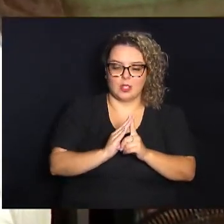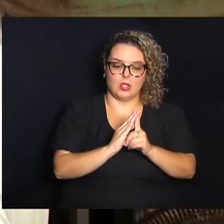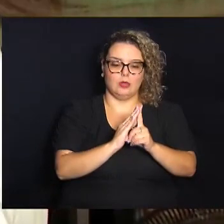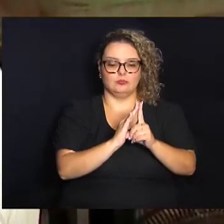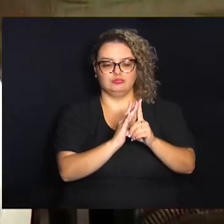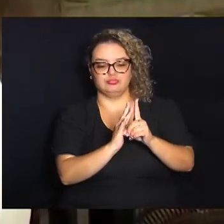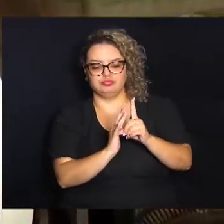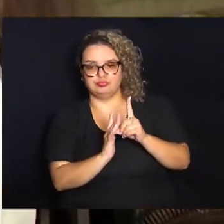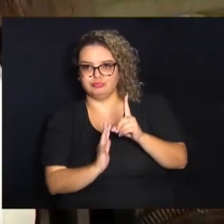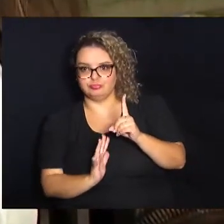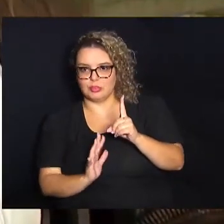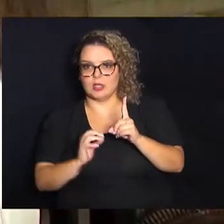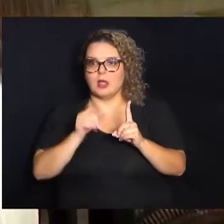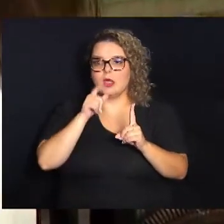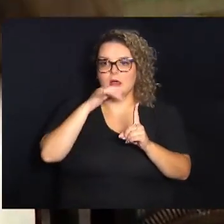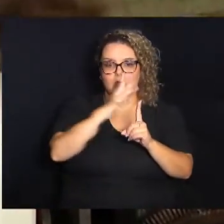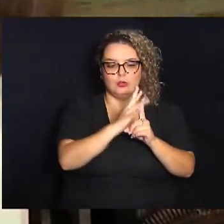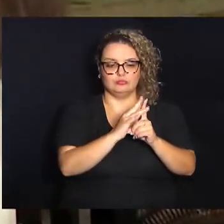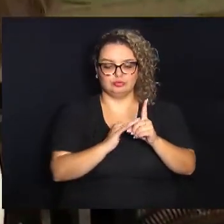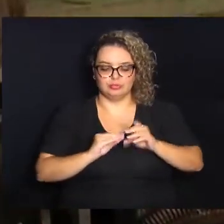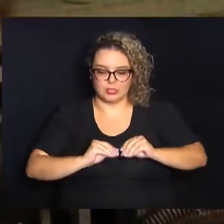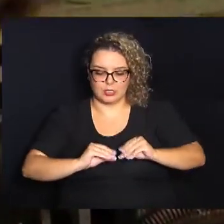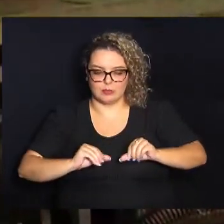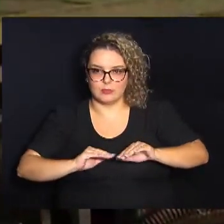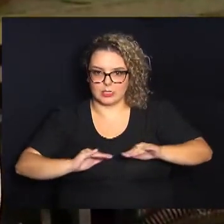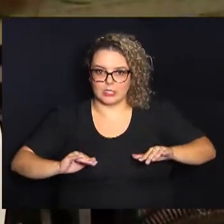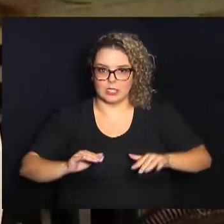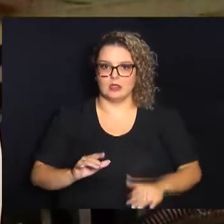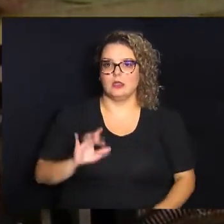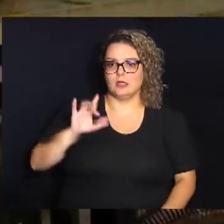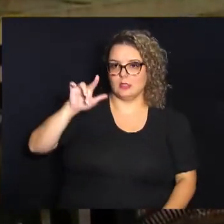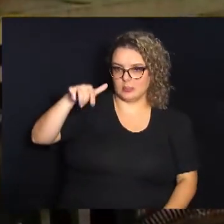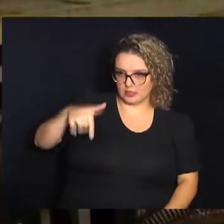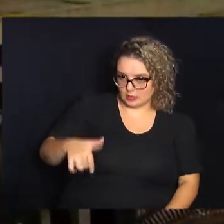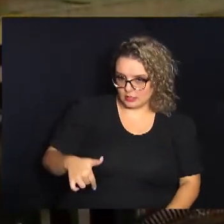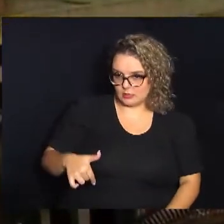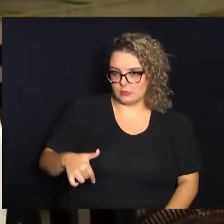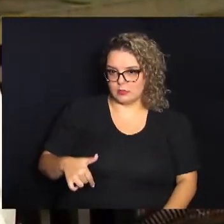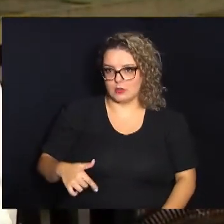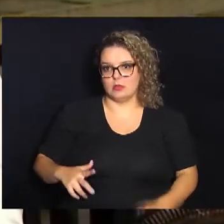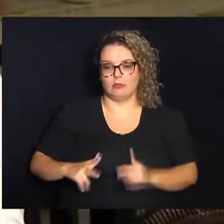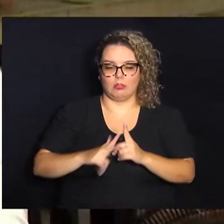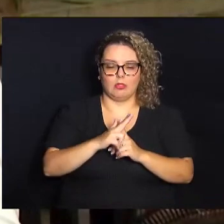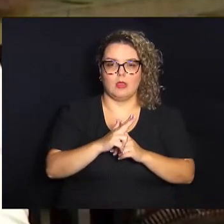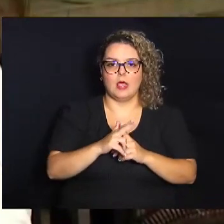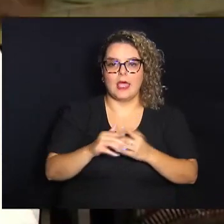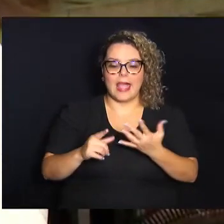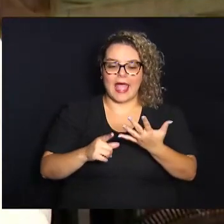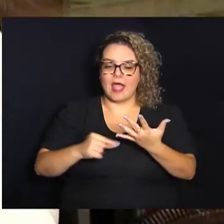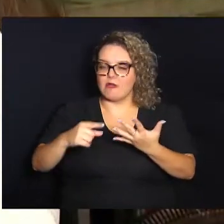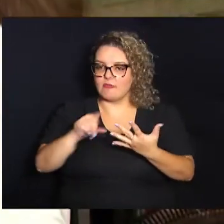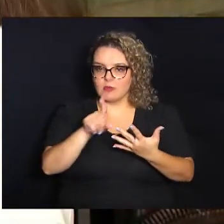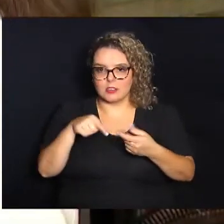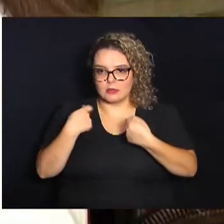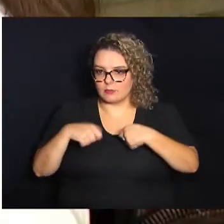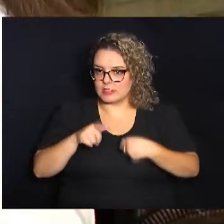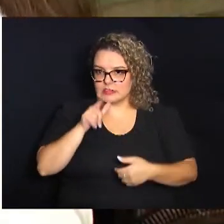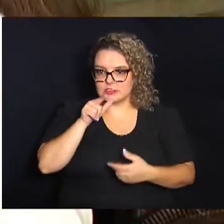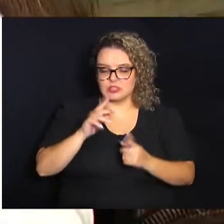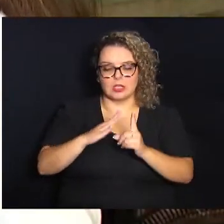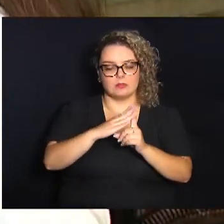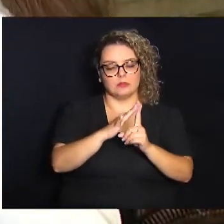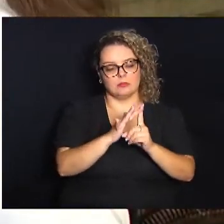a cair, né, ir para o solo. E com isso, depois a plantinha, aonde foi cortada, consegue continuar se desenvolvendo e